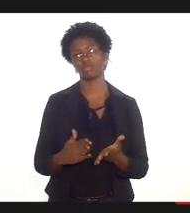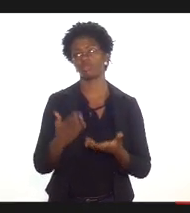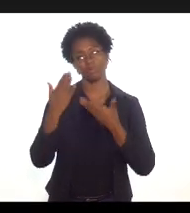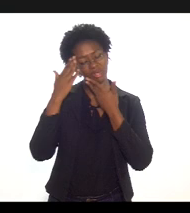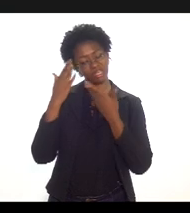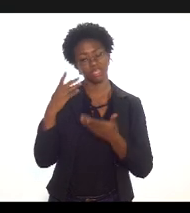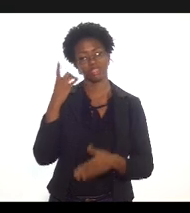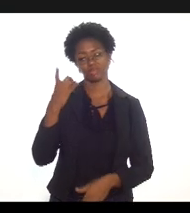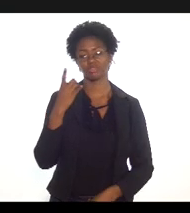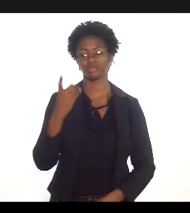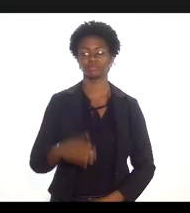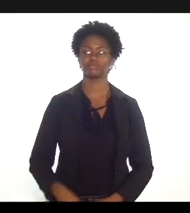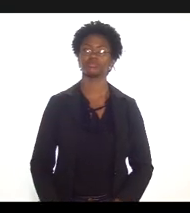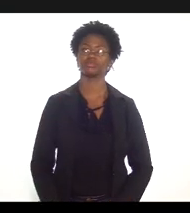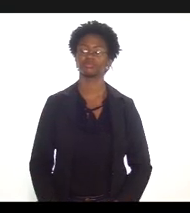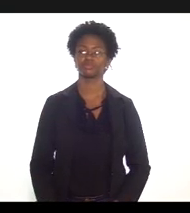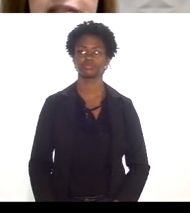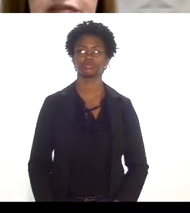deputada.